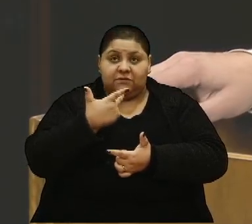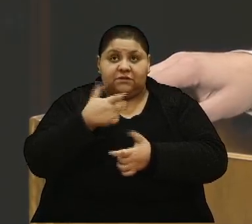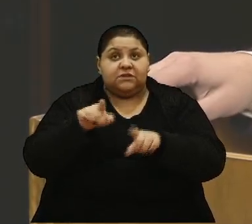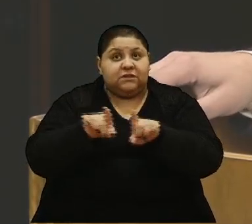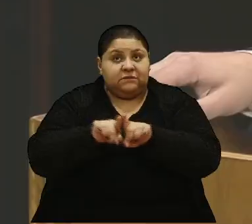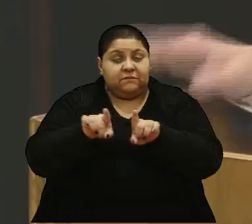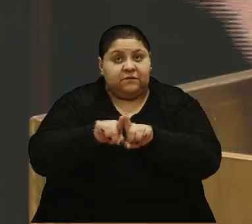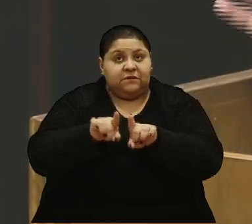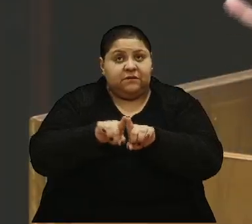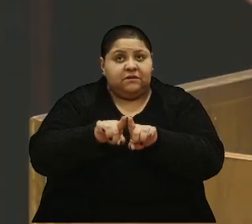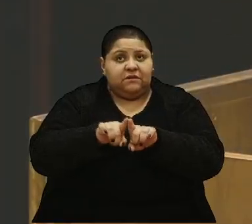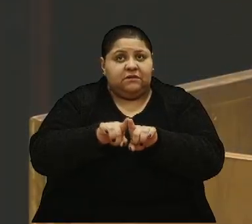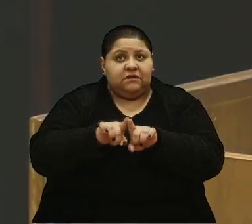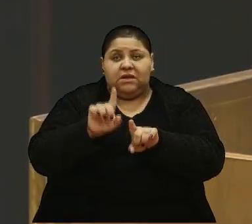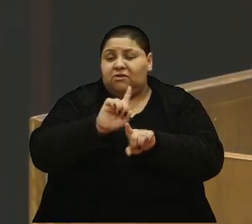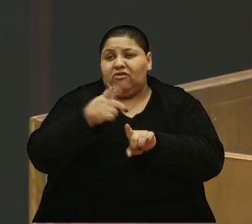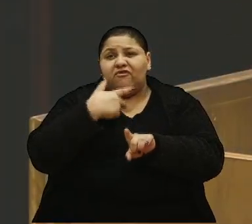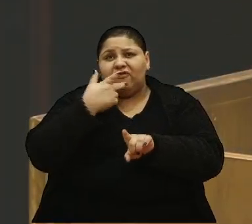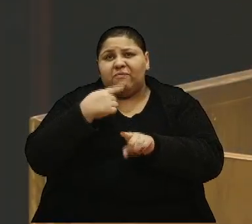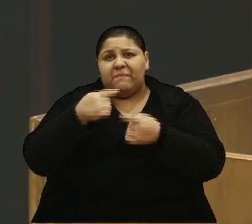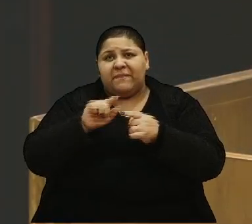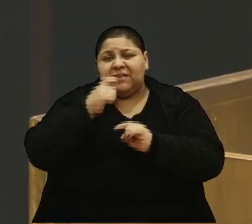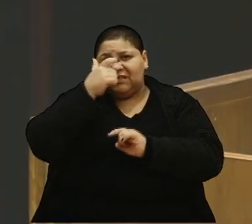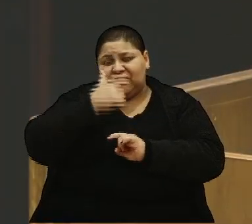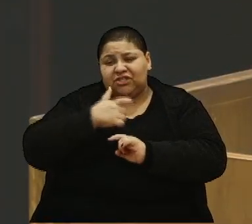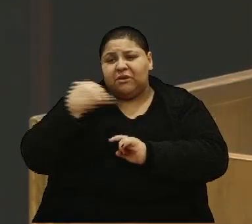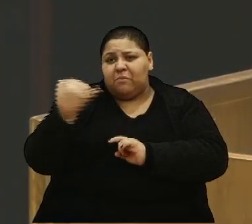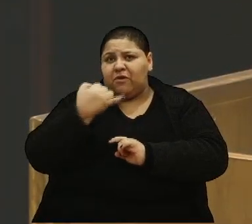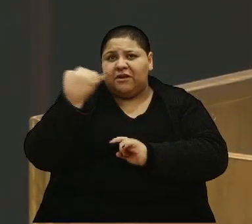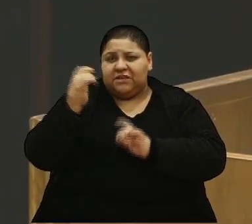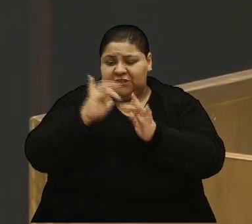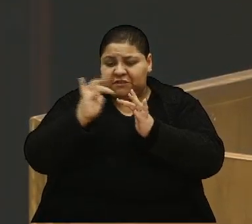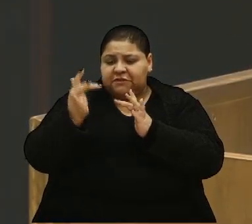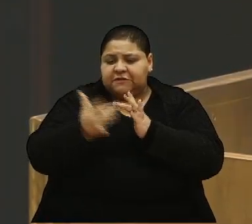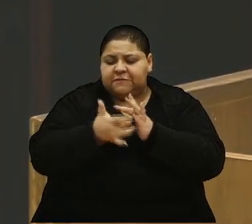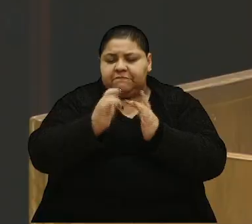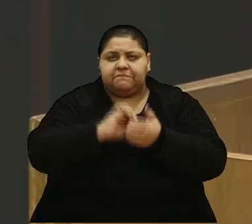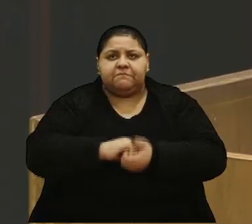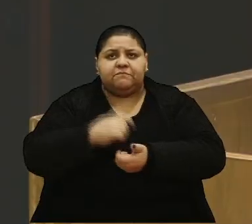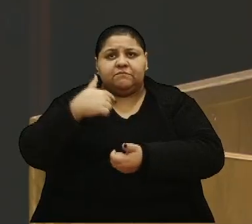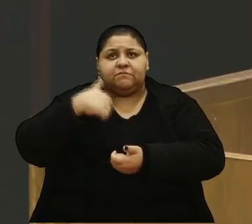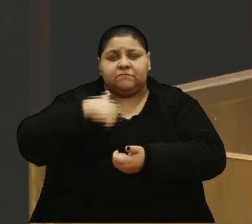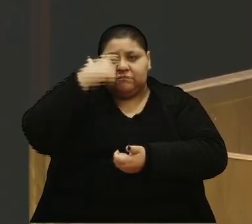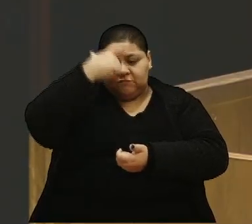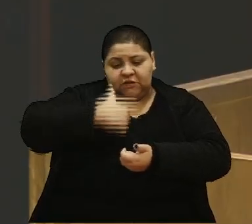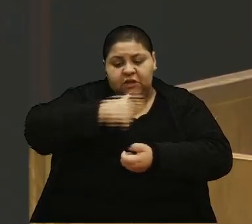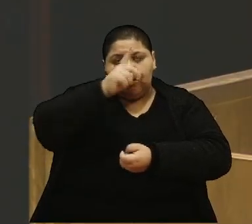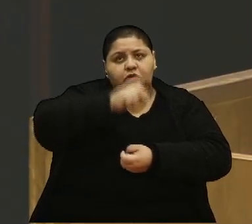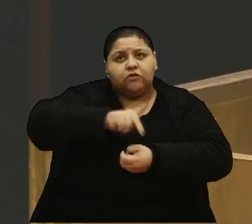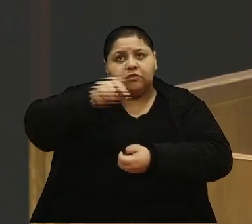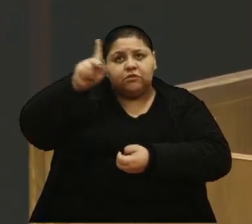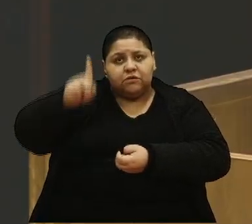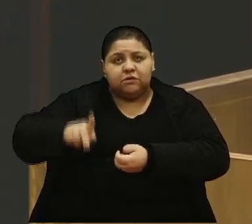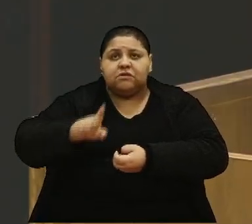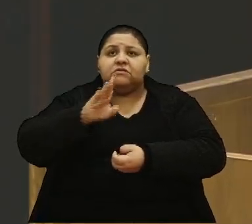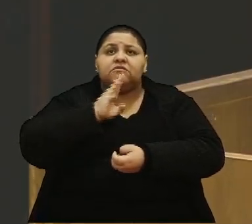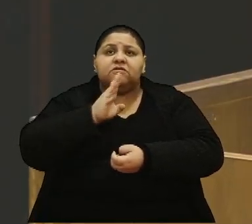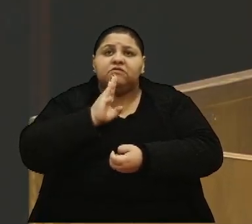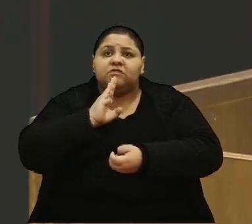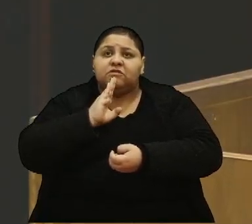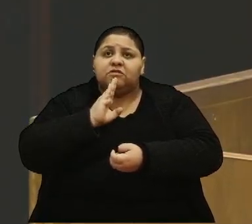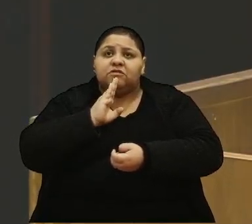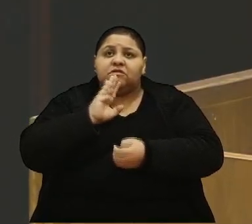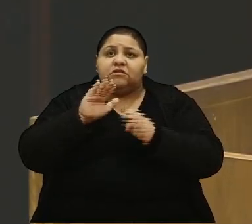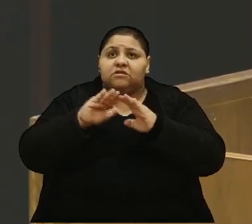disse isso, não ia me manifestar, mas achei plausível nas redes sociais. Eu sou professor, conheço grande parte